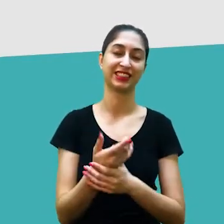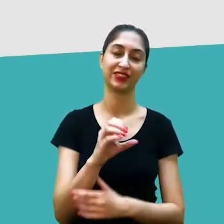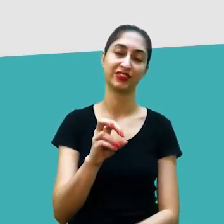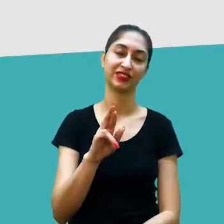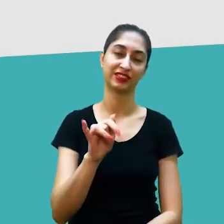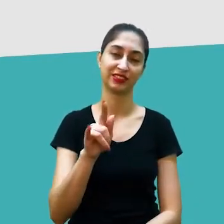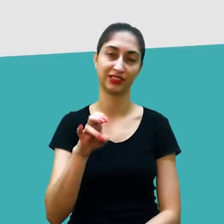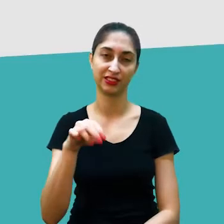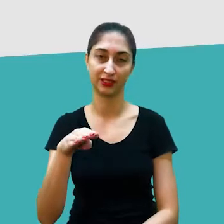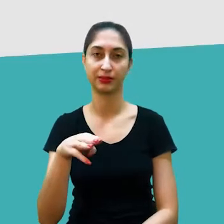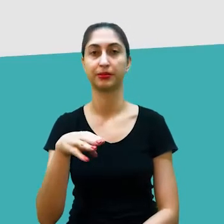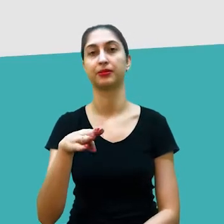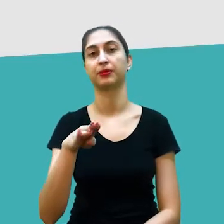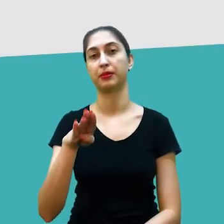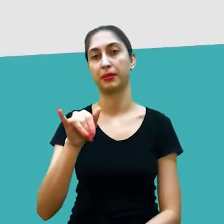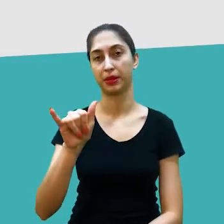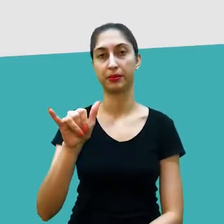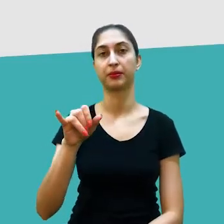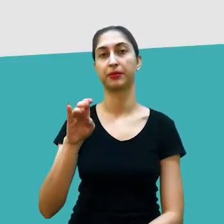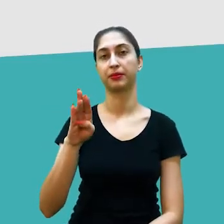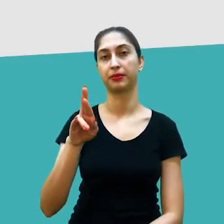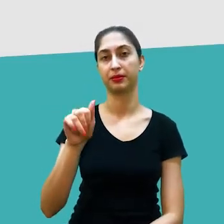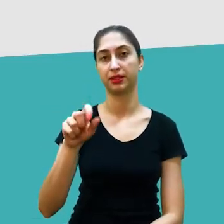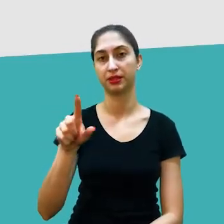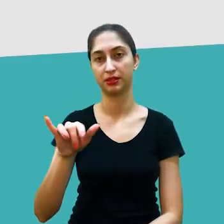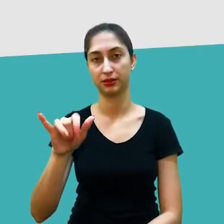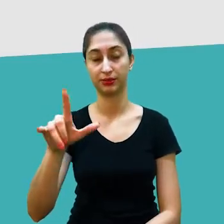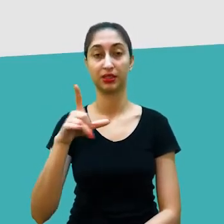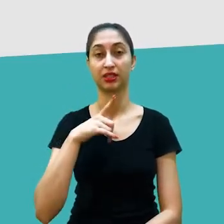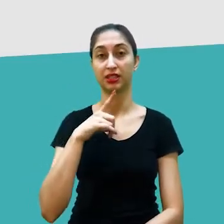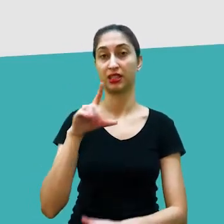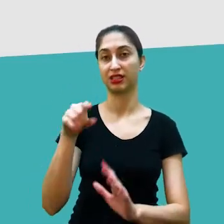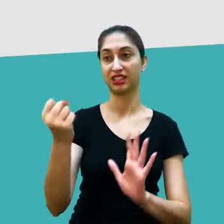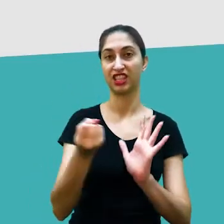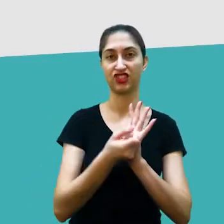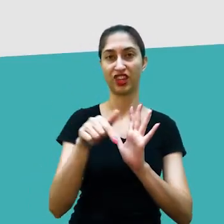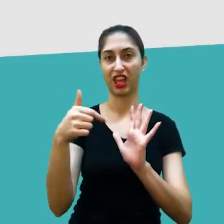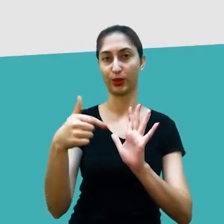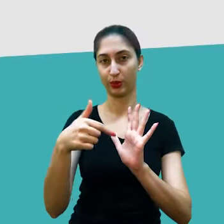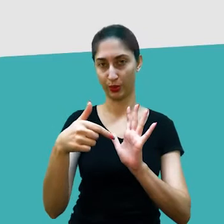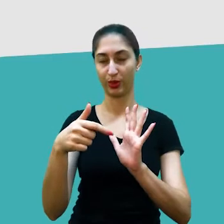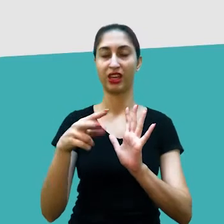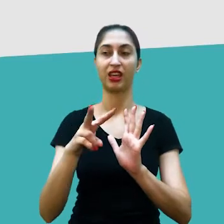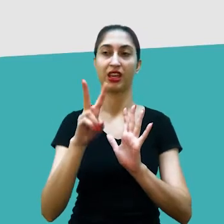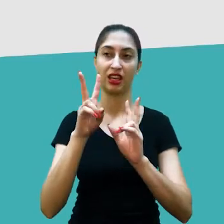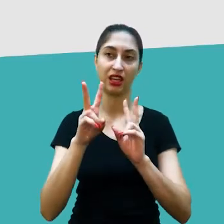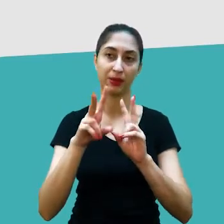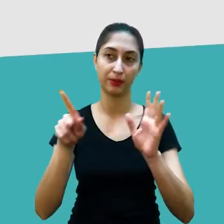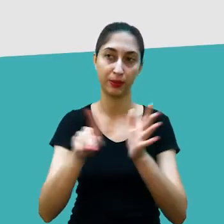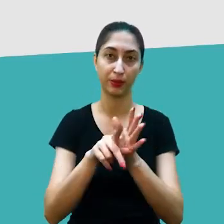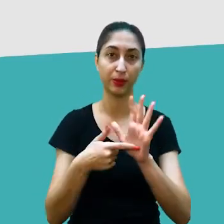nossa certificação. Ela é feita juntamente com a Bicalçados, que é uma associação dos fabricantes de calçados,